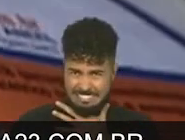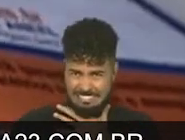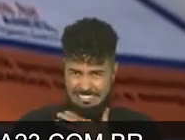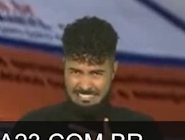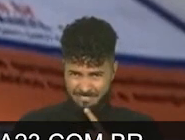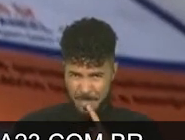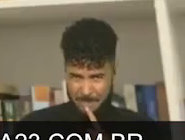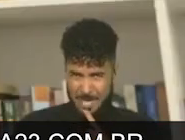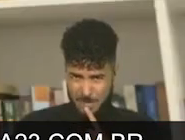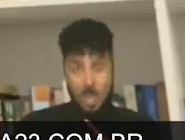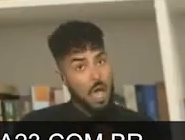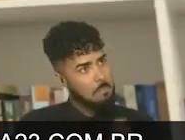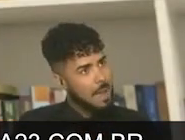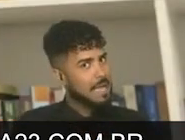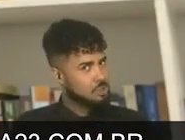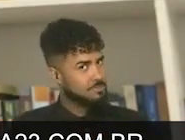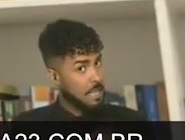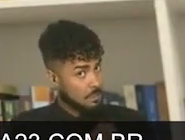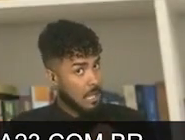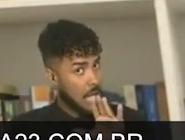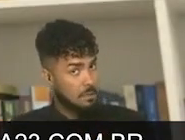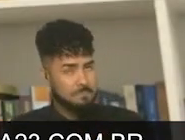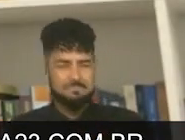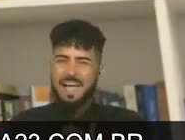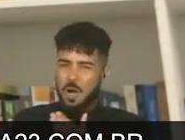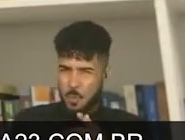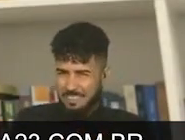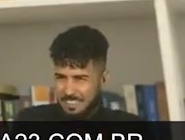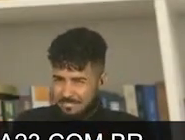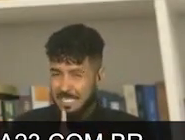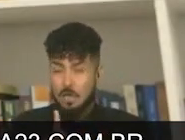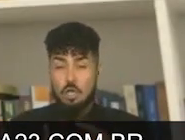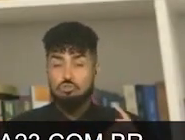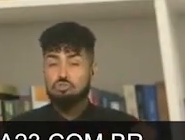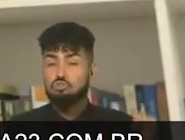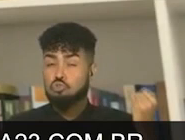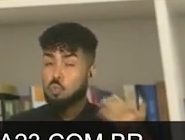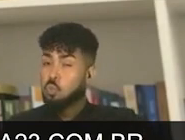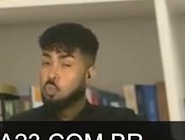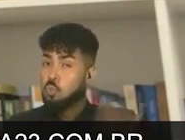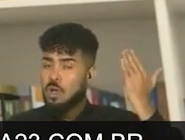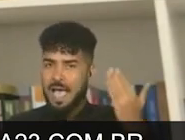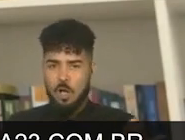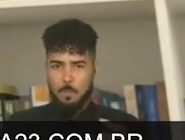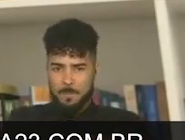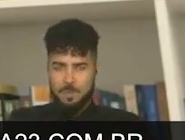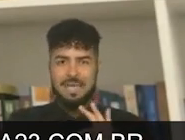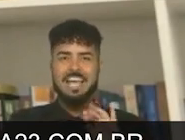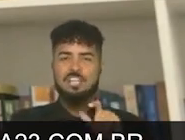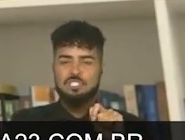as dívidas. Algumas dívidas têm juro muito elevado, principalmente nesse momento em que a taxa básica de juros está